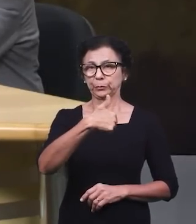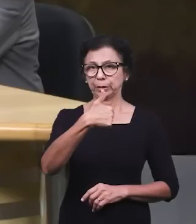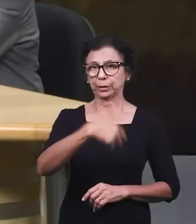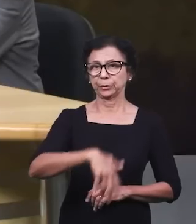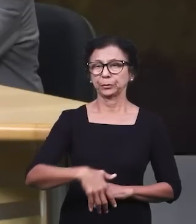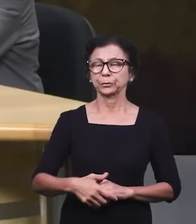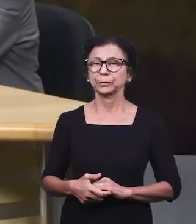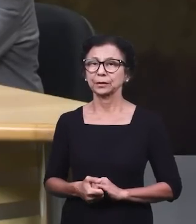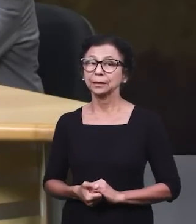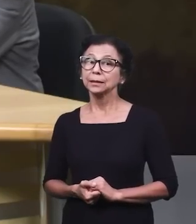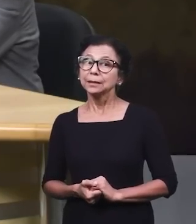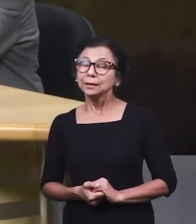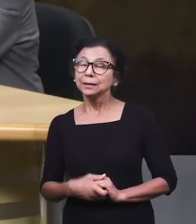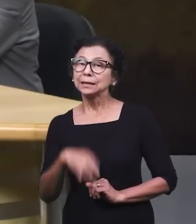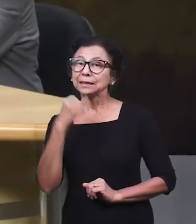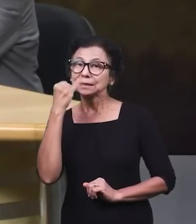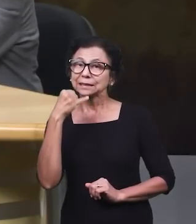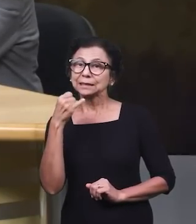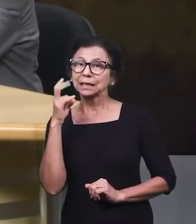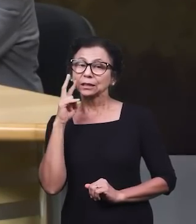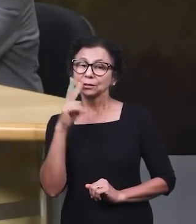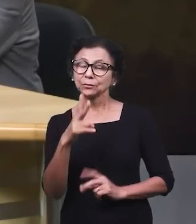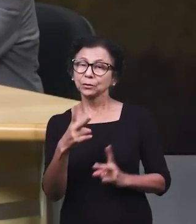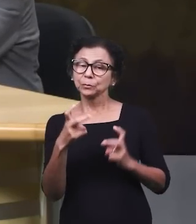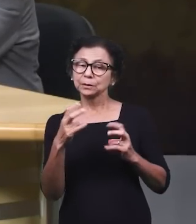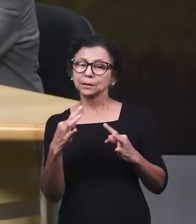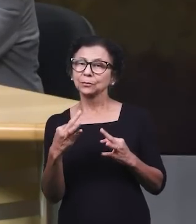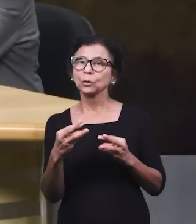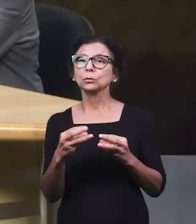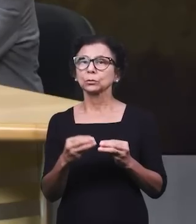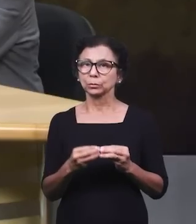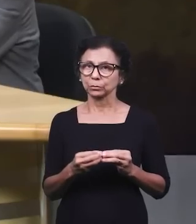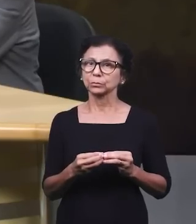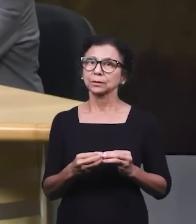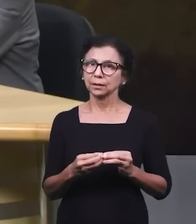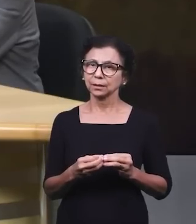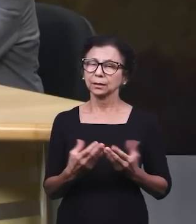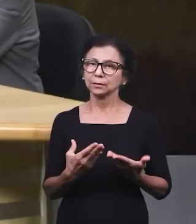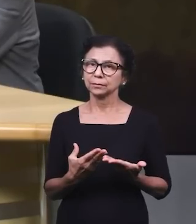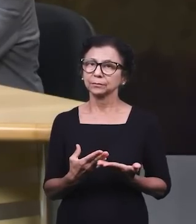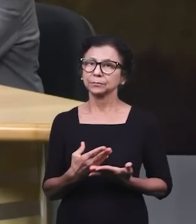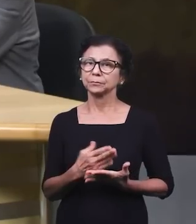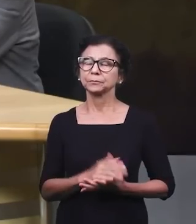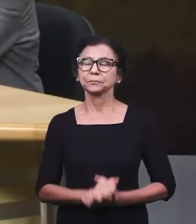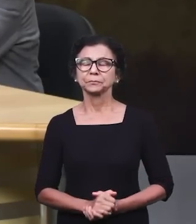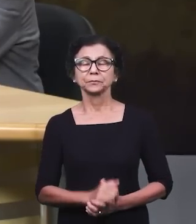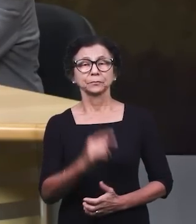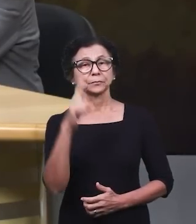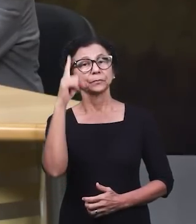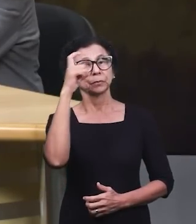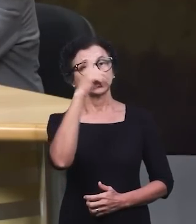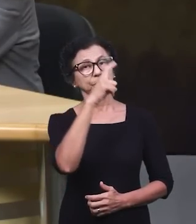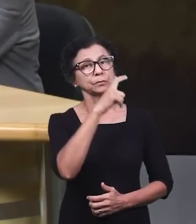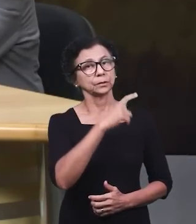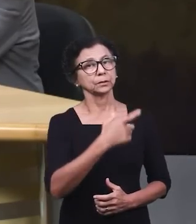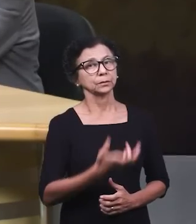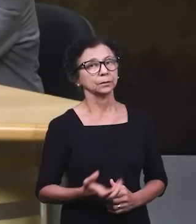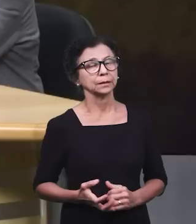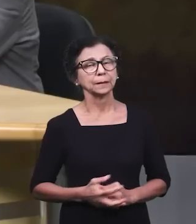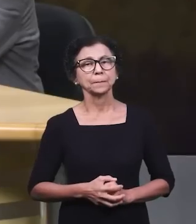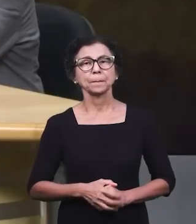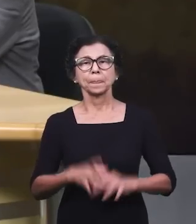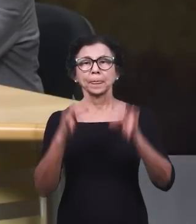Ele deve ter visto quanto que Abraão sofreu com aquilo. Como que foi difícil. Então, o exemplo fala mais que